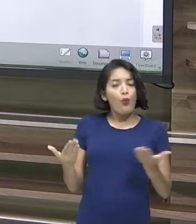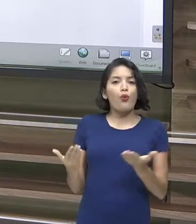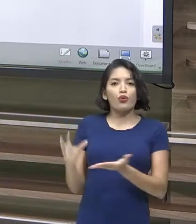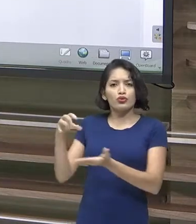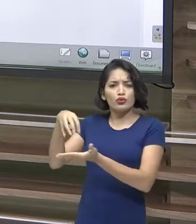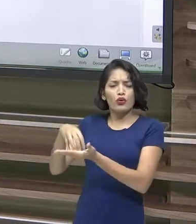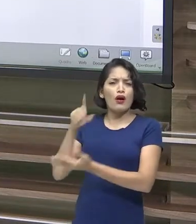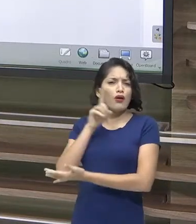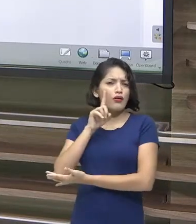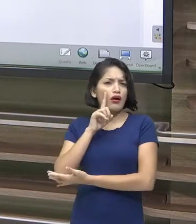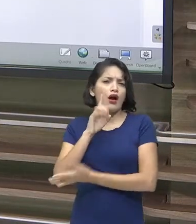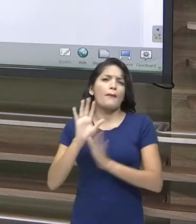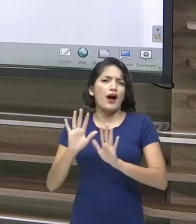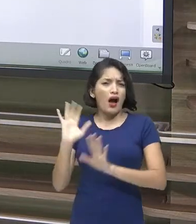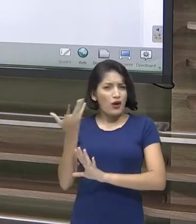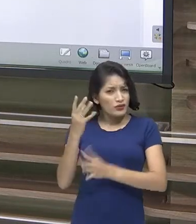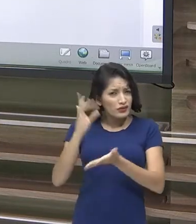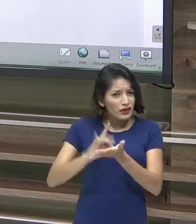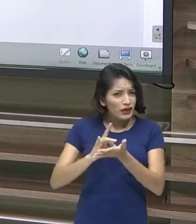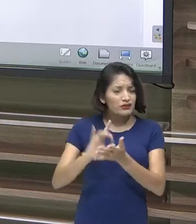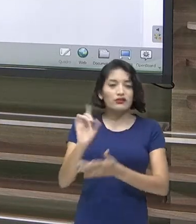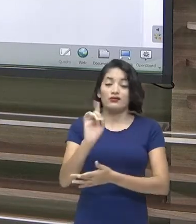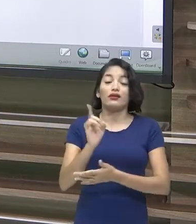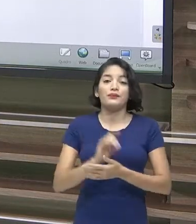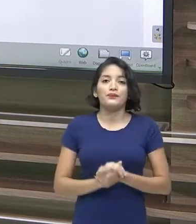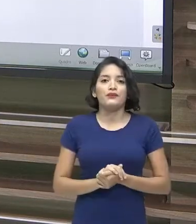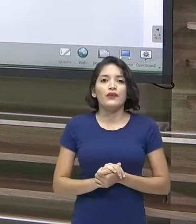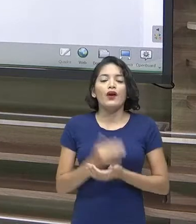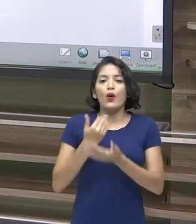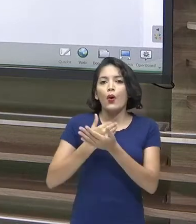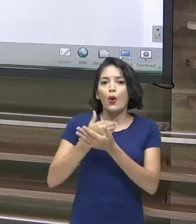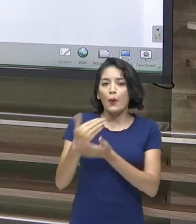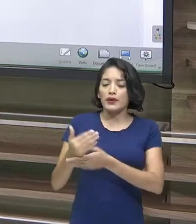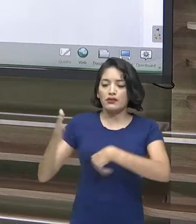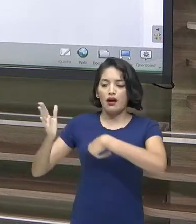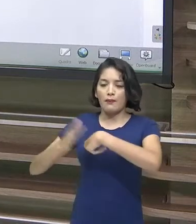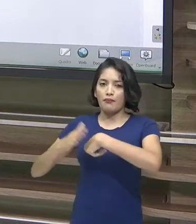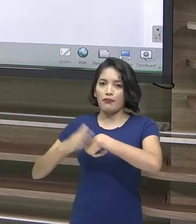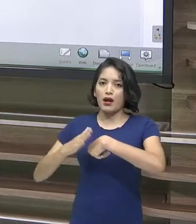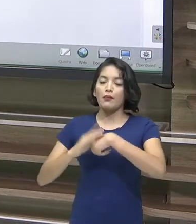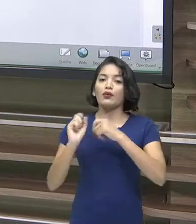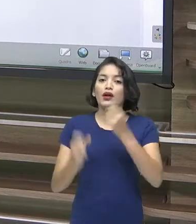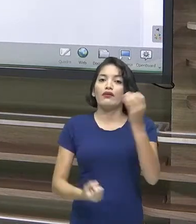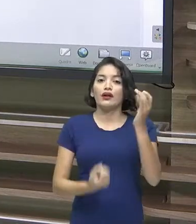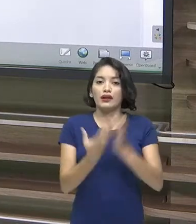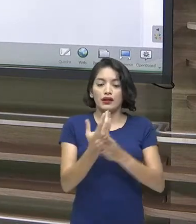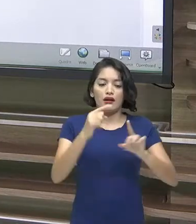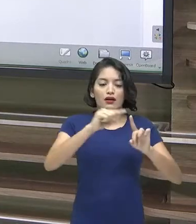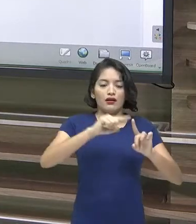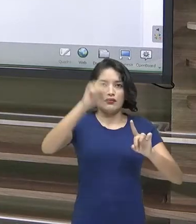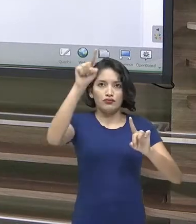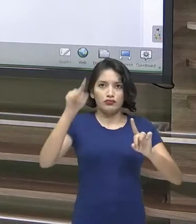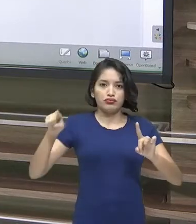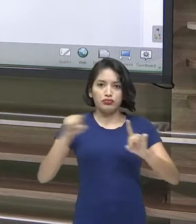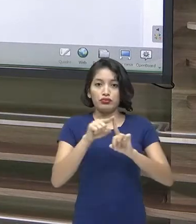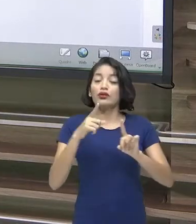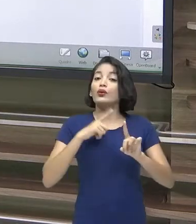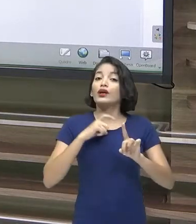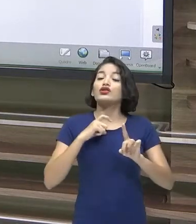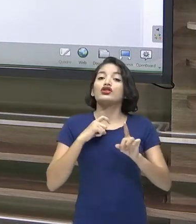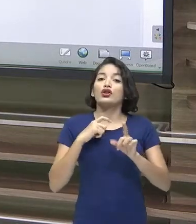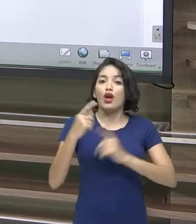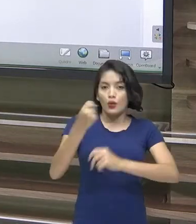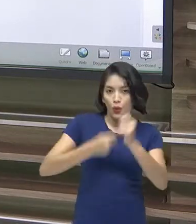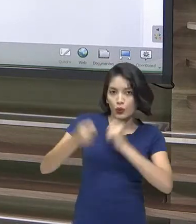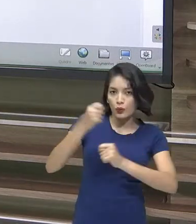não foi muito bem assim que aconteceu. Quando eles começam a organizar uma autonomia, eles vão criar ali um triângulo econômico, ou seja,